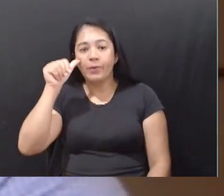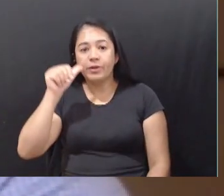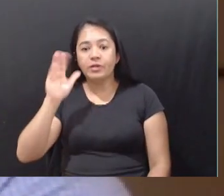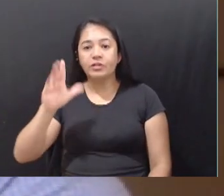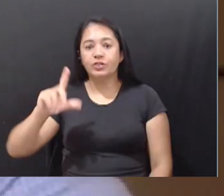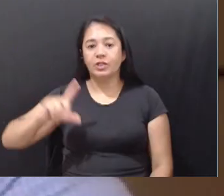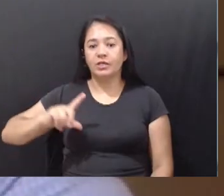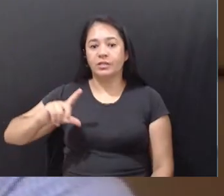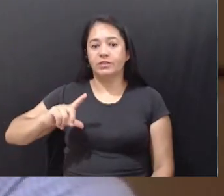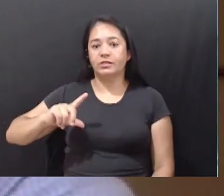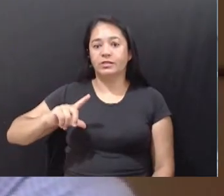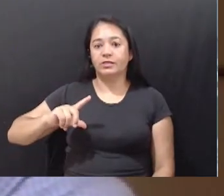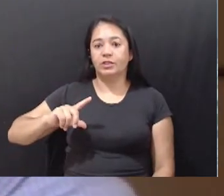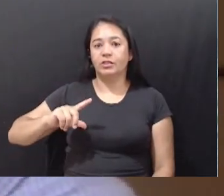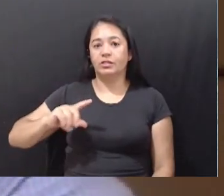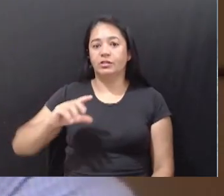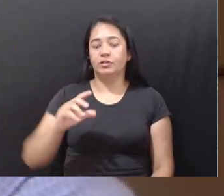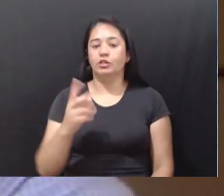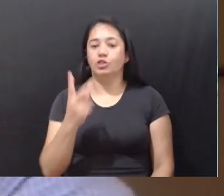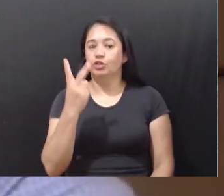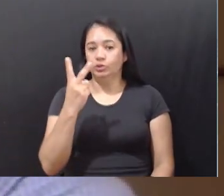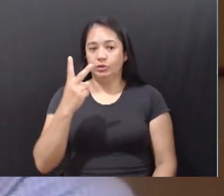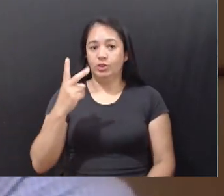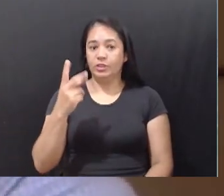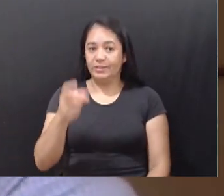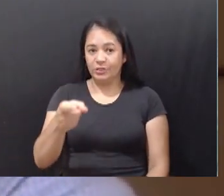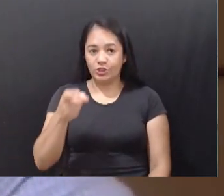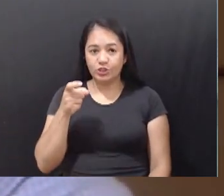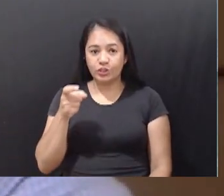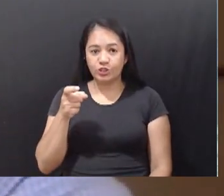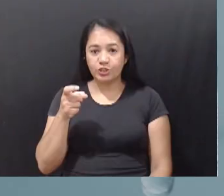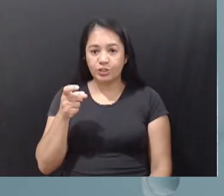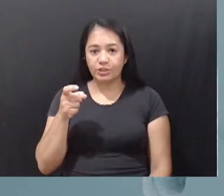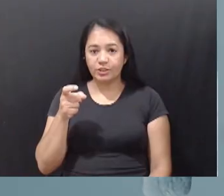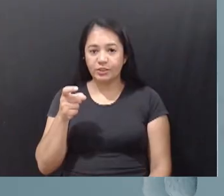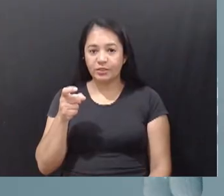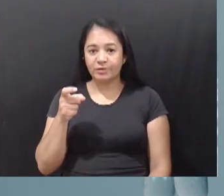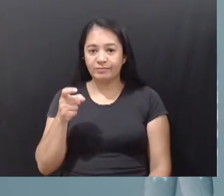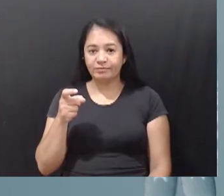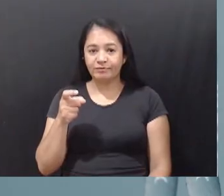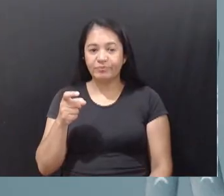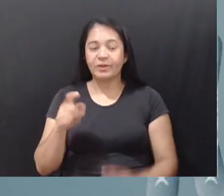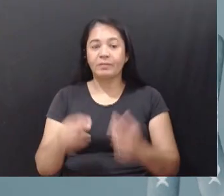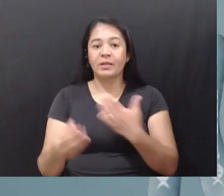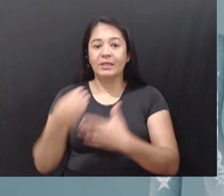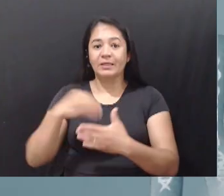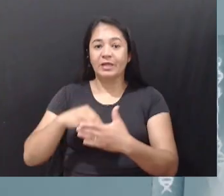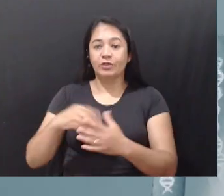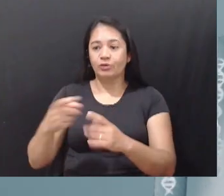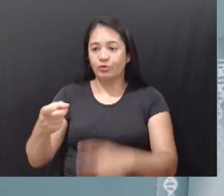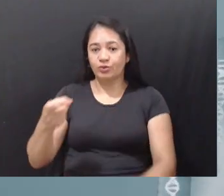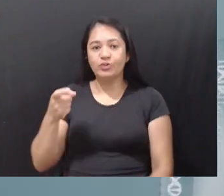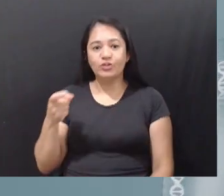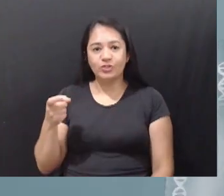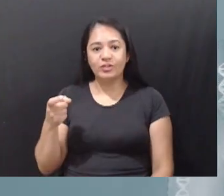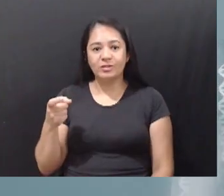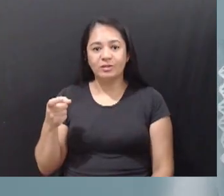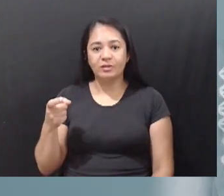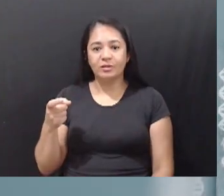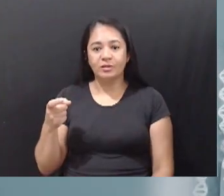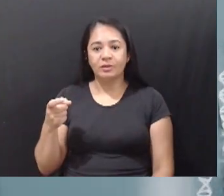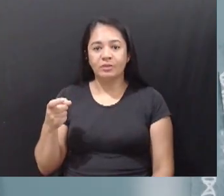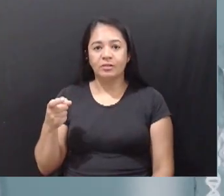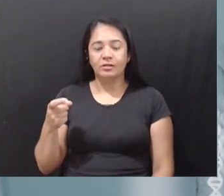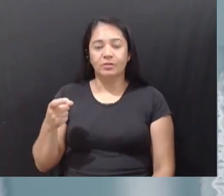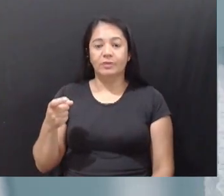do homem é um pouquinho diferente. A mulher possui nos cromossomos sexuais 2 cromossomos X. E como esse